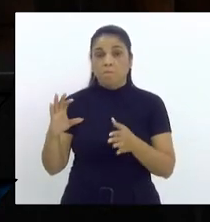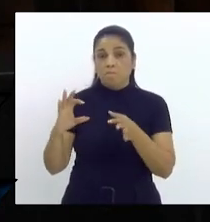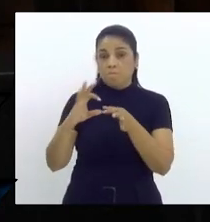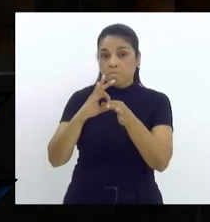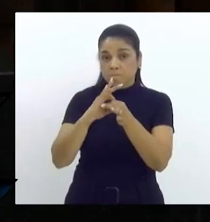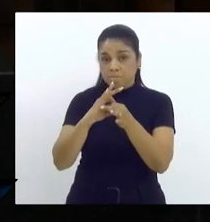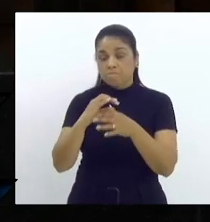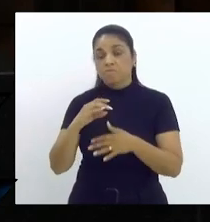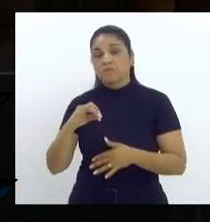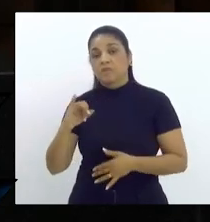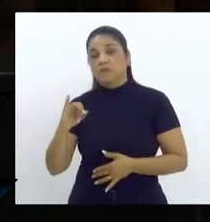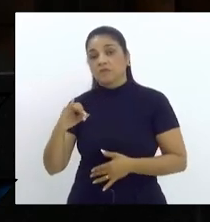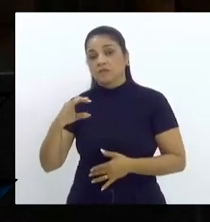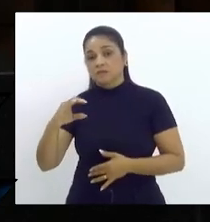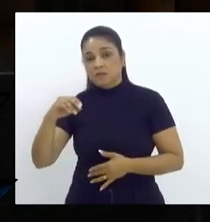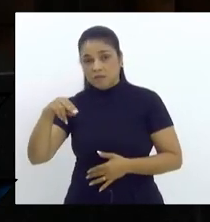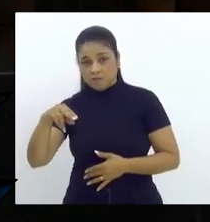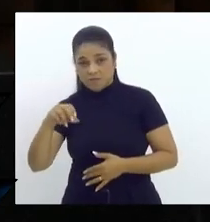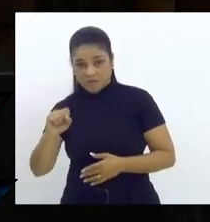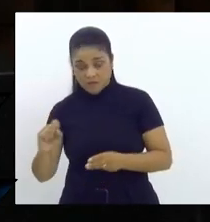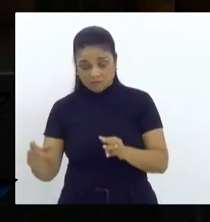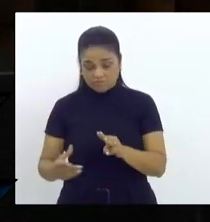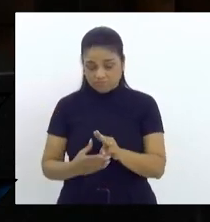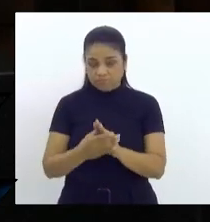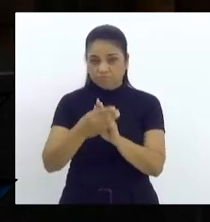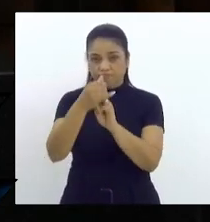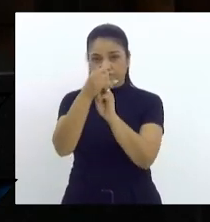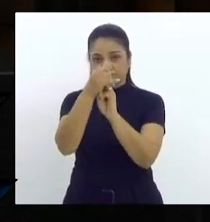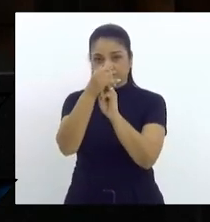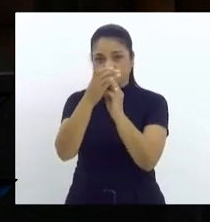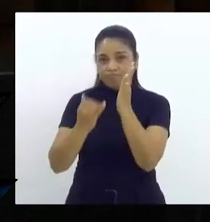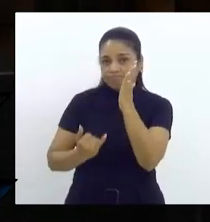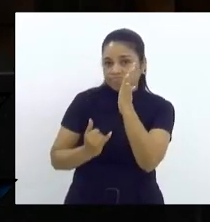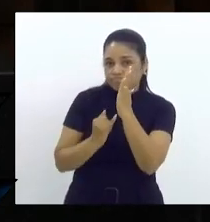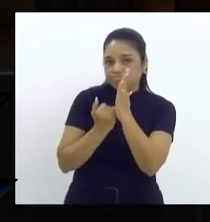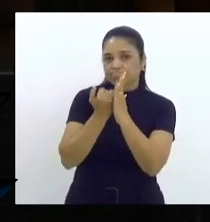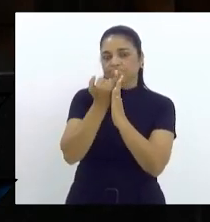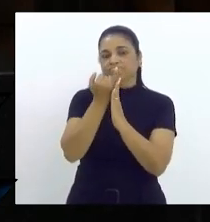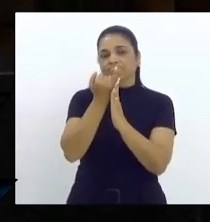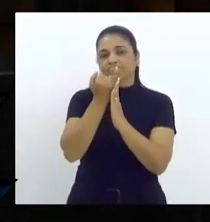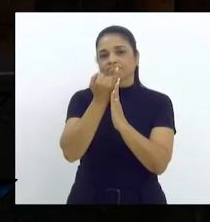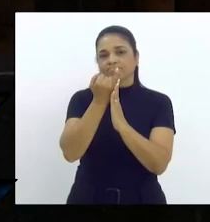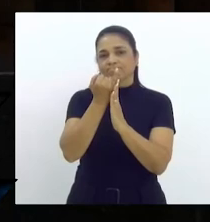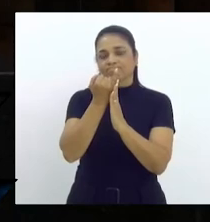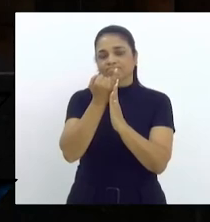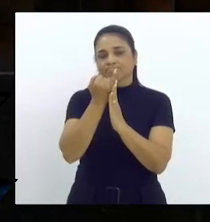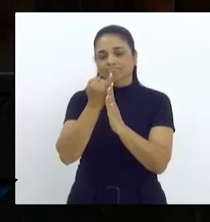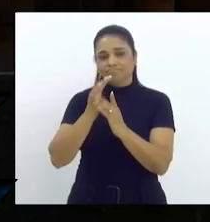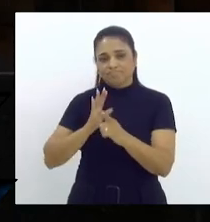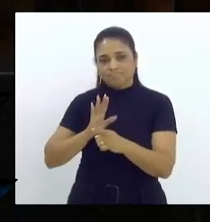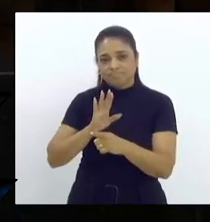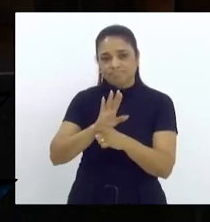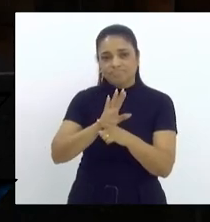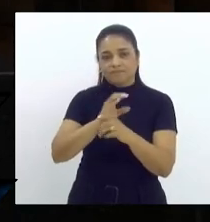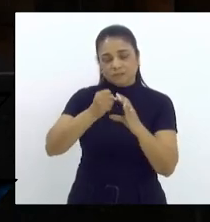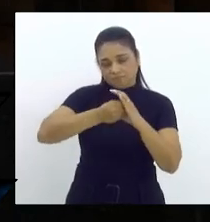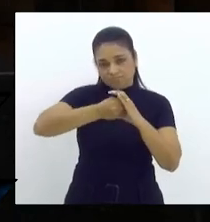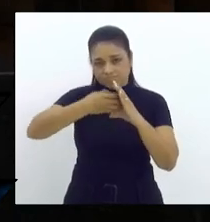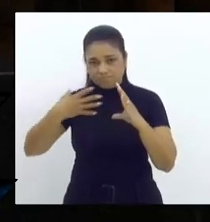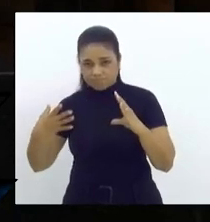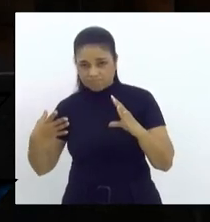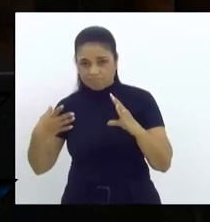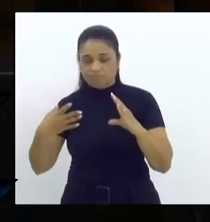3 impostos viram uma contribuição de perspectiva, de caráter e